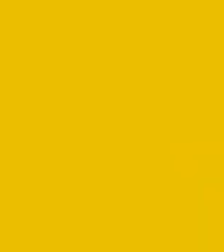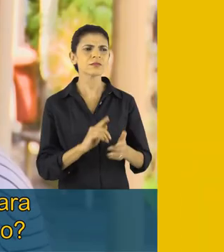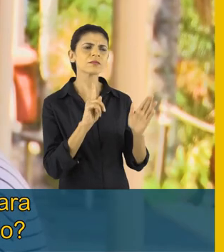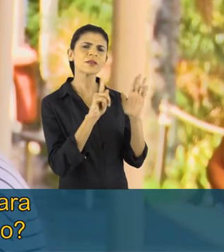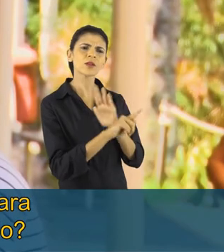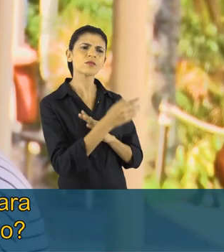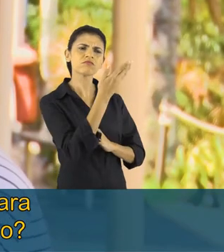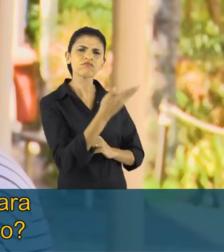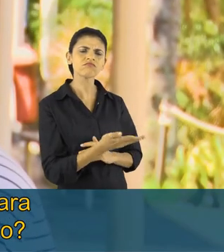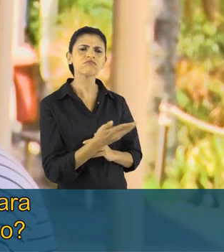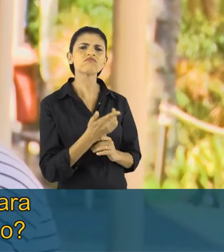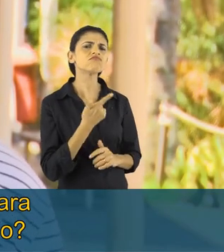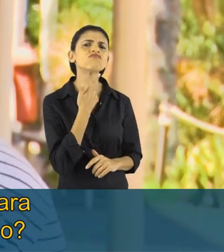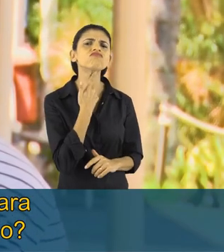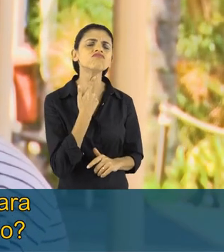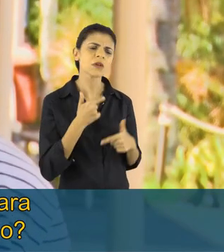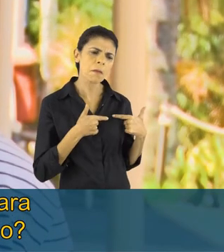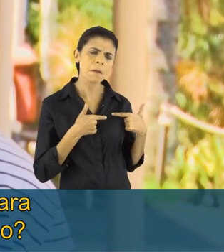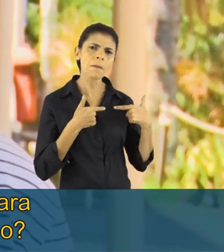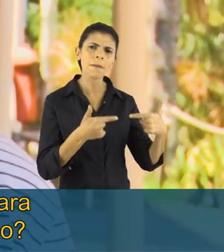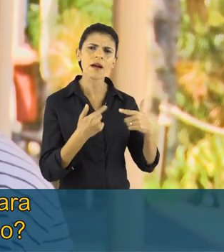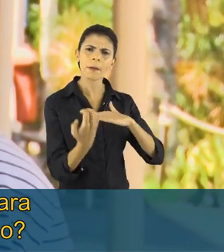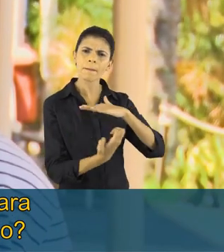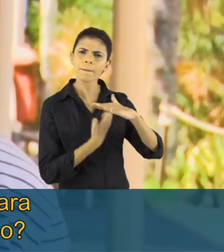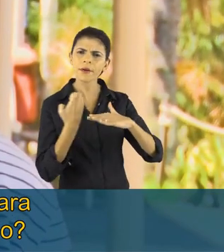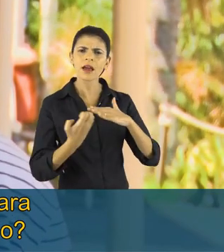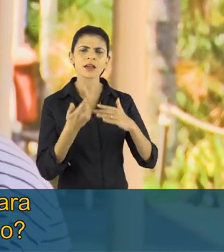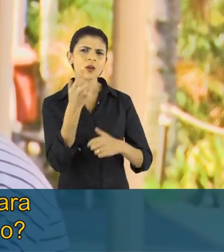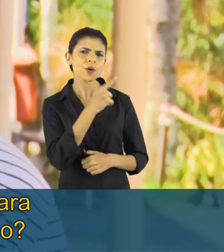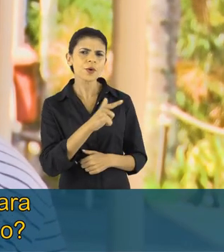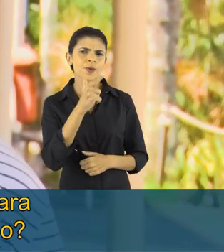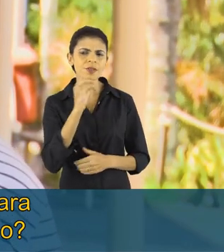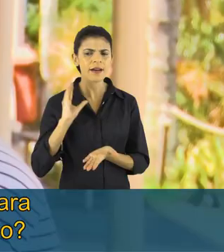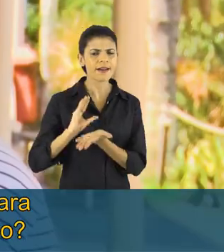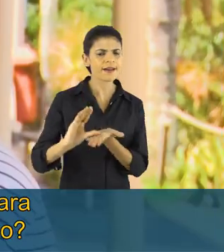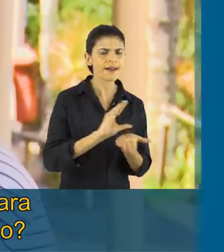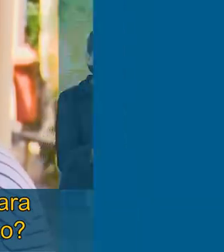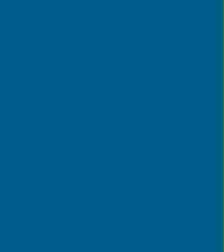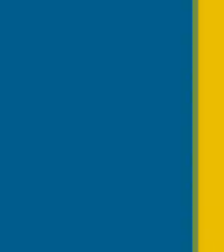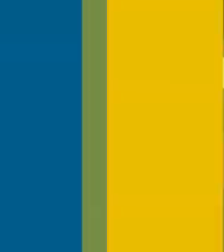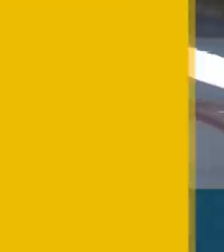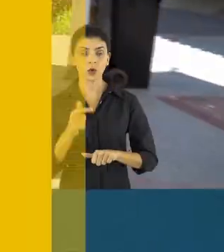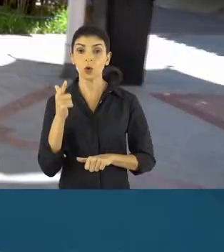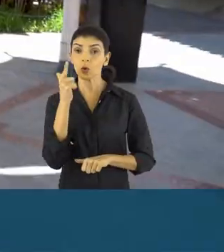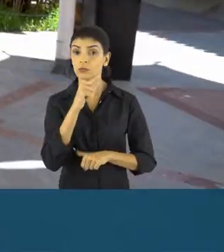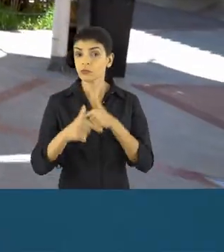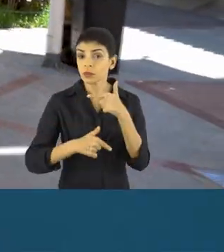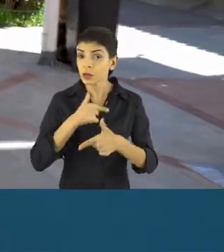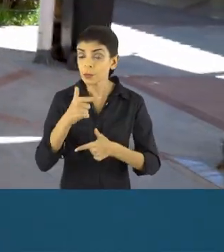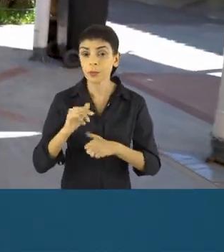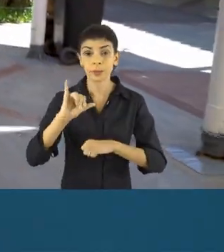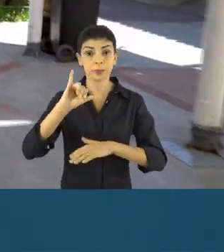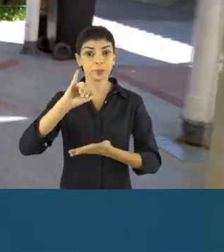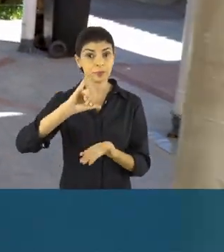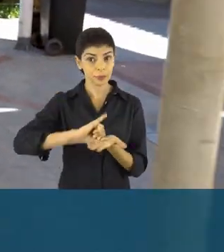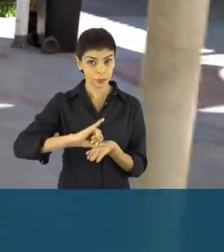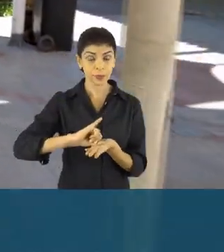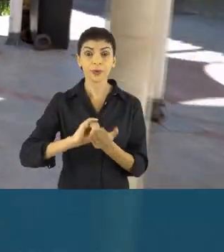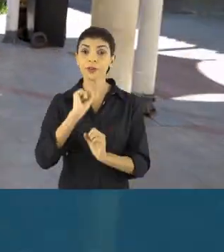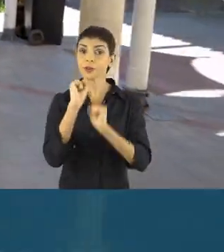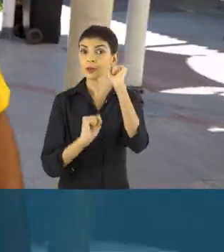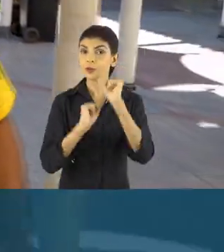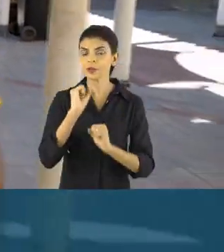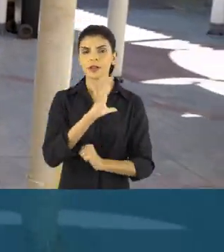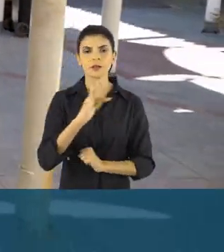o Dr Serginho o que o senhor pretende fazer para as grandes empresas investir em Cabo Frio para que a gente ensina o polo industrial